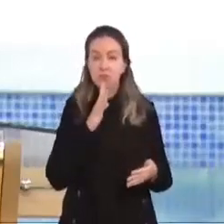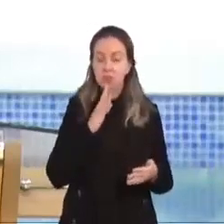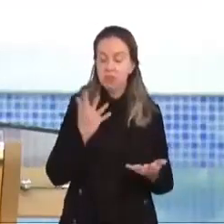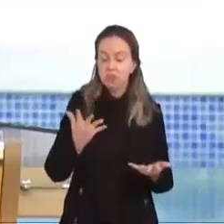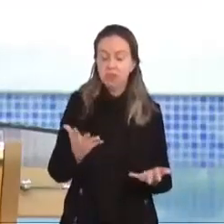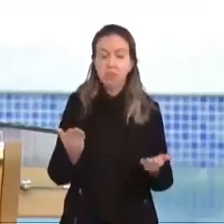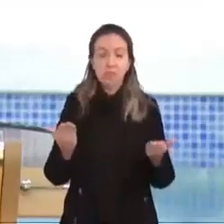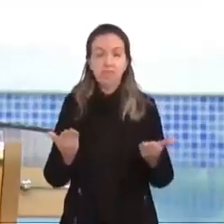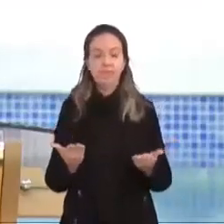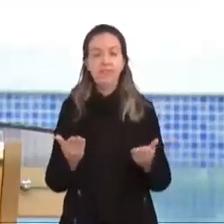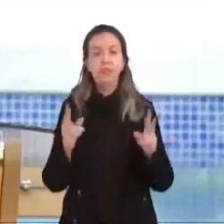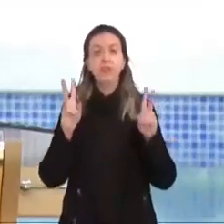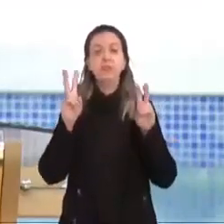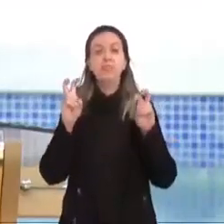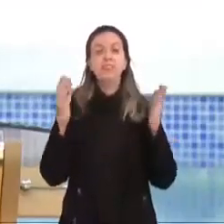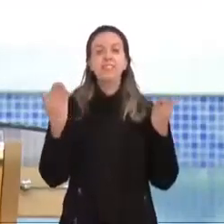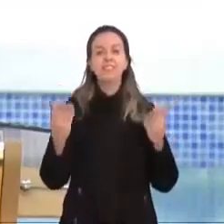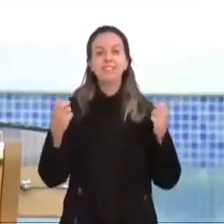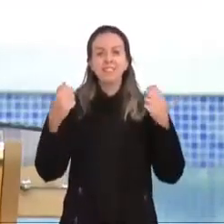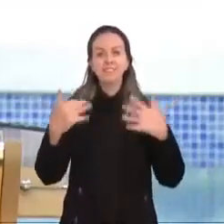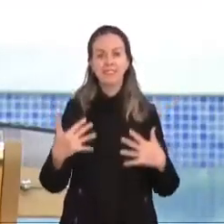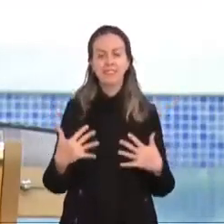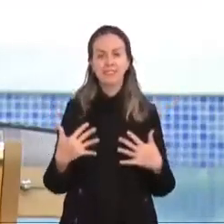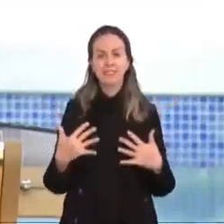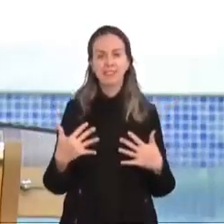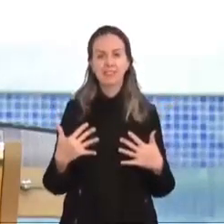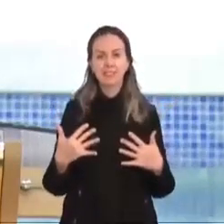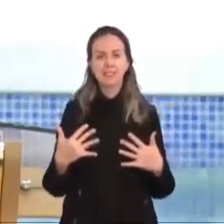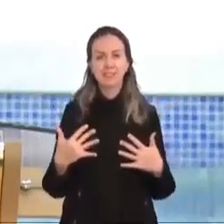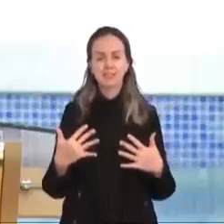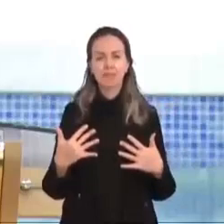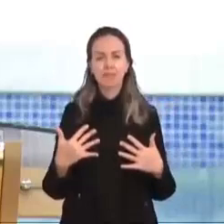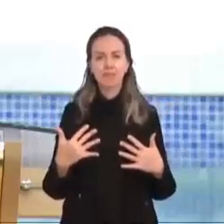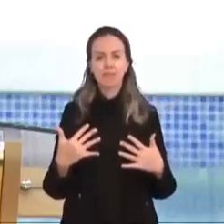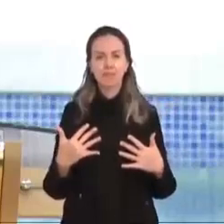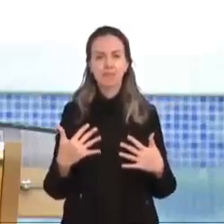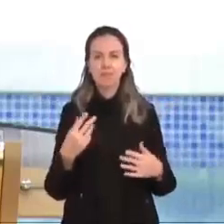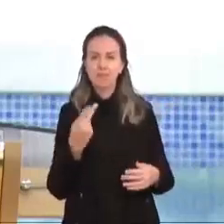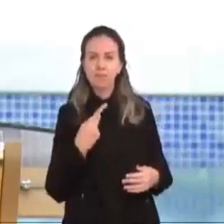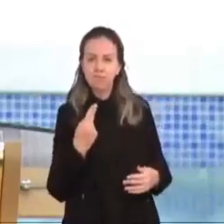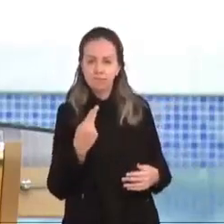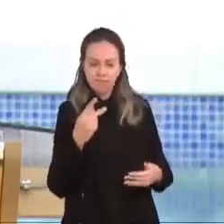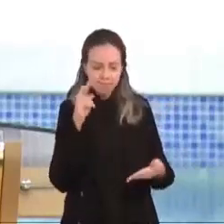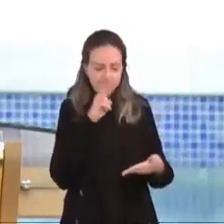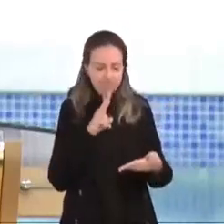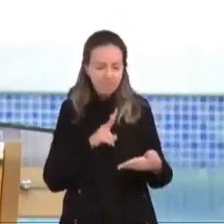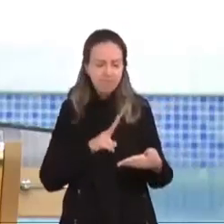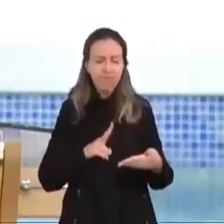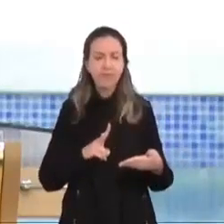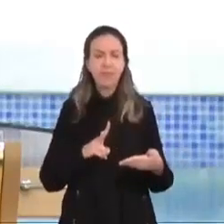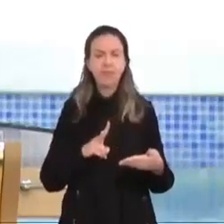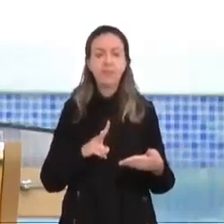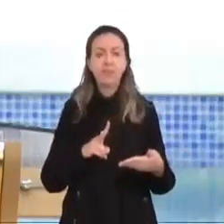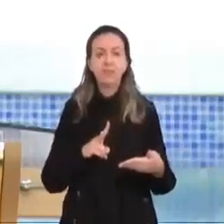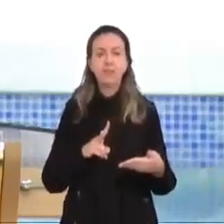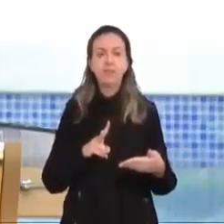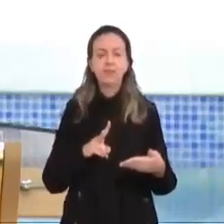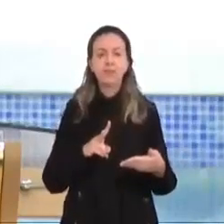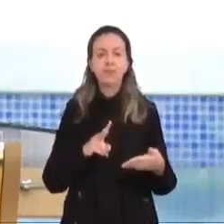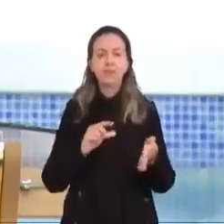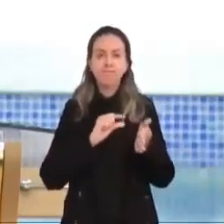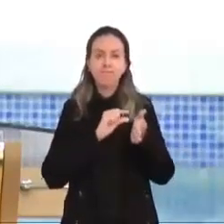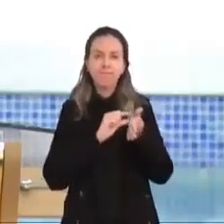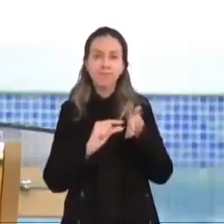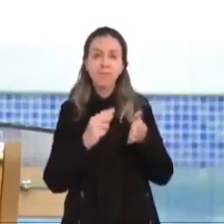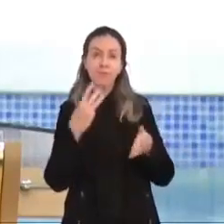irmãos que aqui estão, já assimilaram que nós leríamos a respeito, principalmente do verso